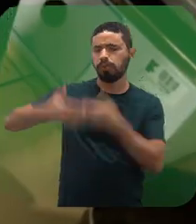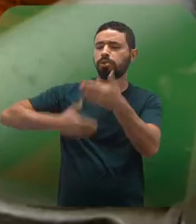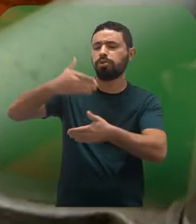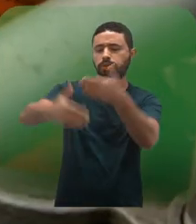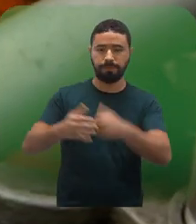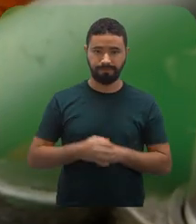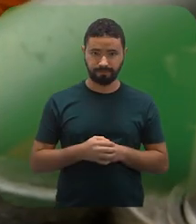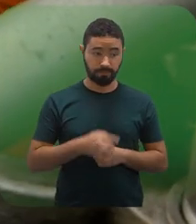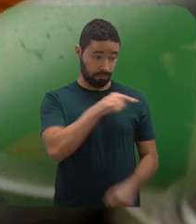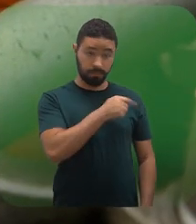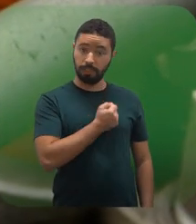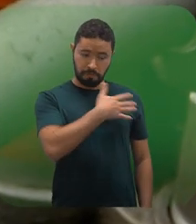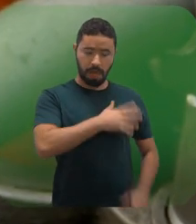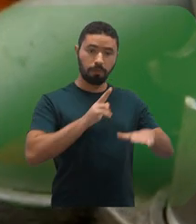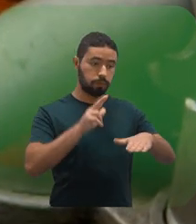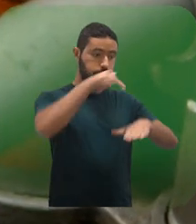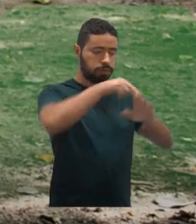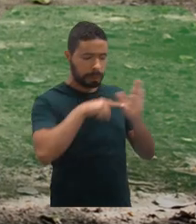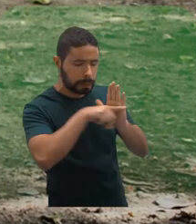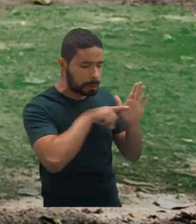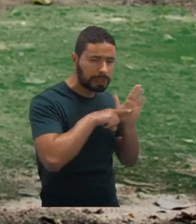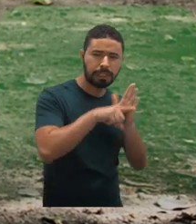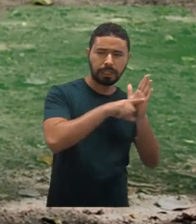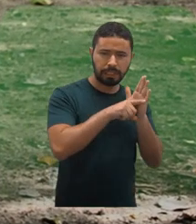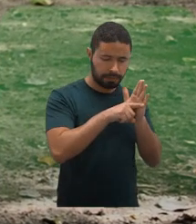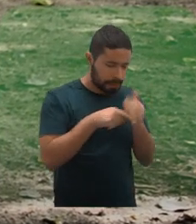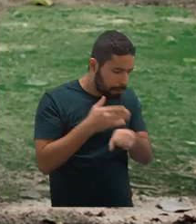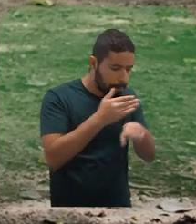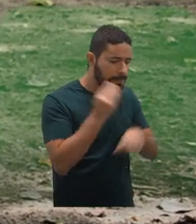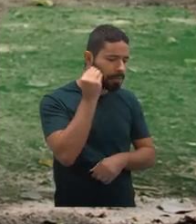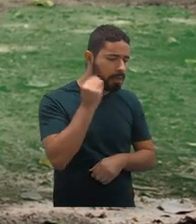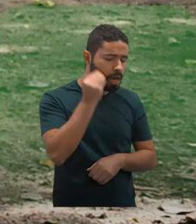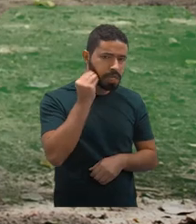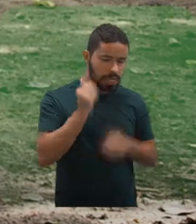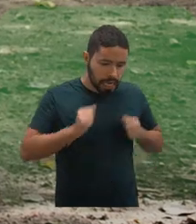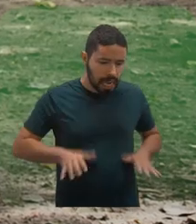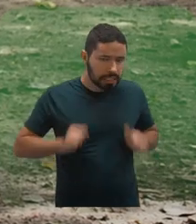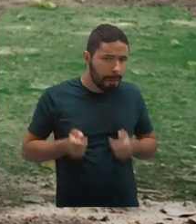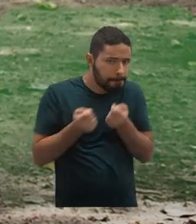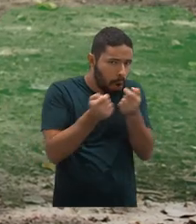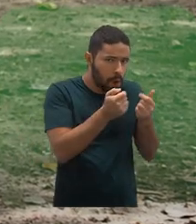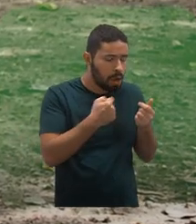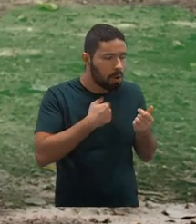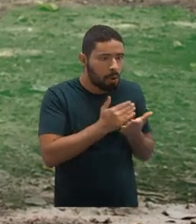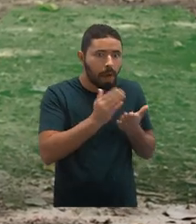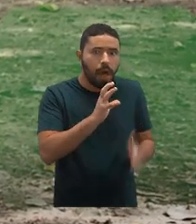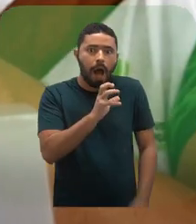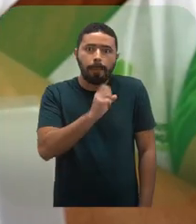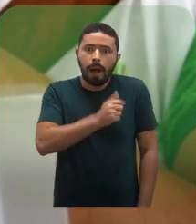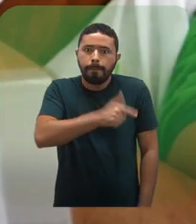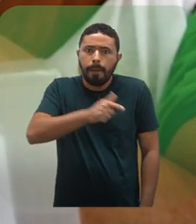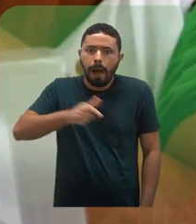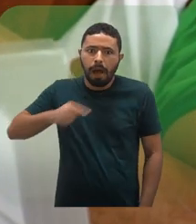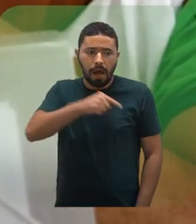estão presentes no nosso cotidiano. Então, quando eu chego no IFPE, que começo a fazer minhas pesquisas, que começo a desenvolver